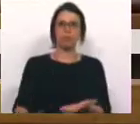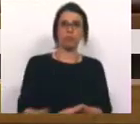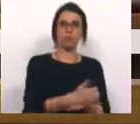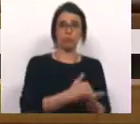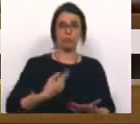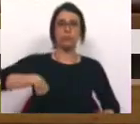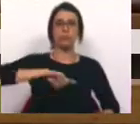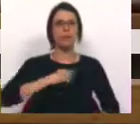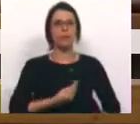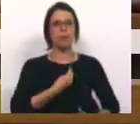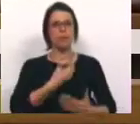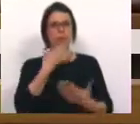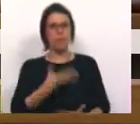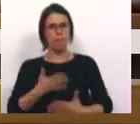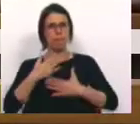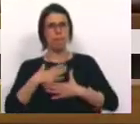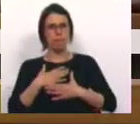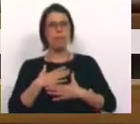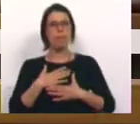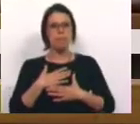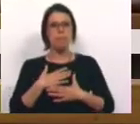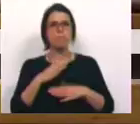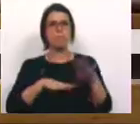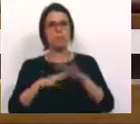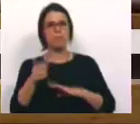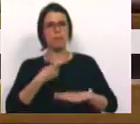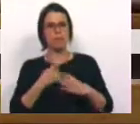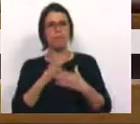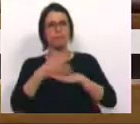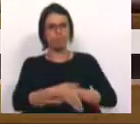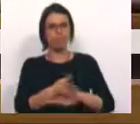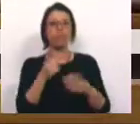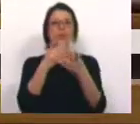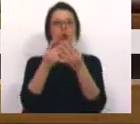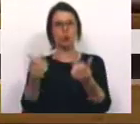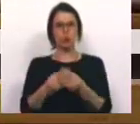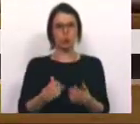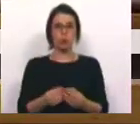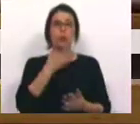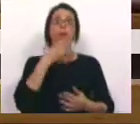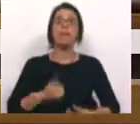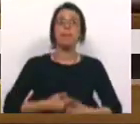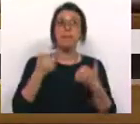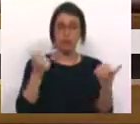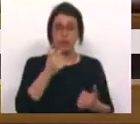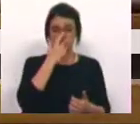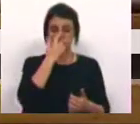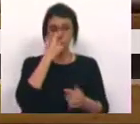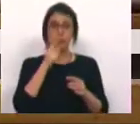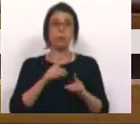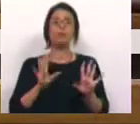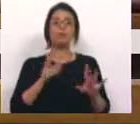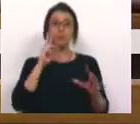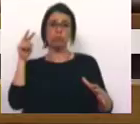nos merecem preocupação e que nos movem para agir em torno de soluções mais eficazes.